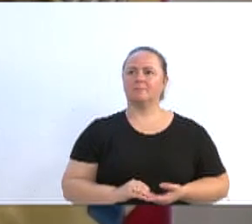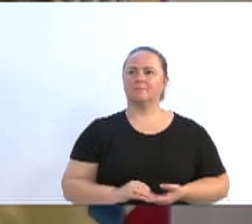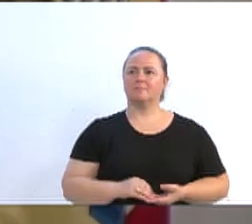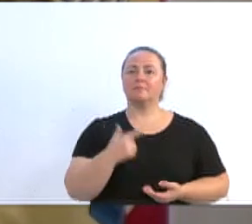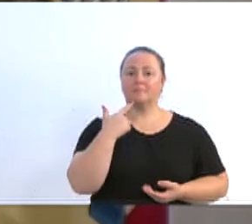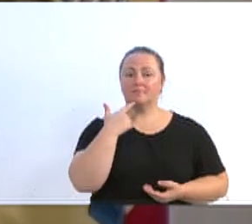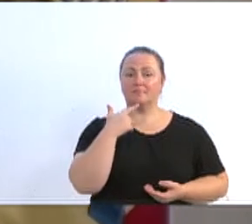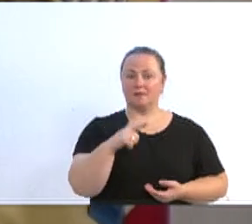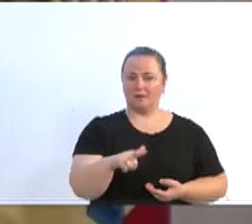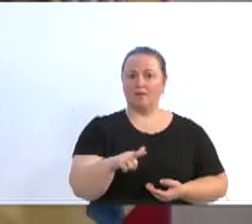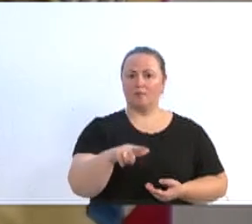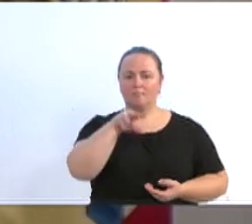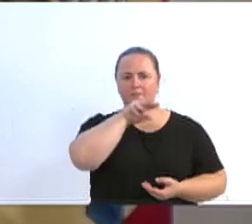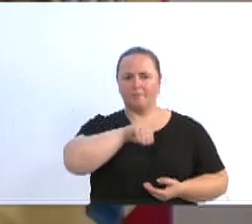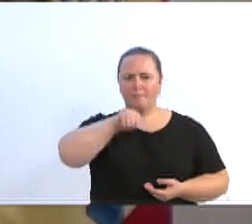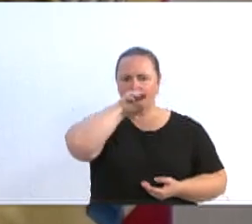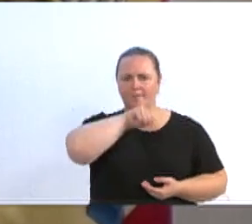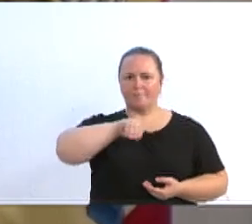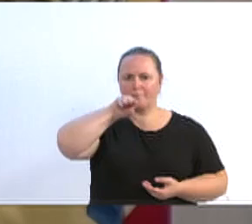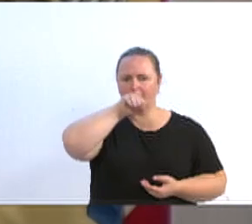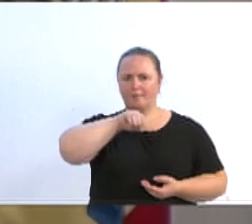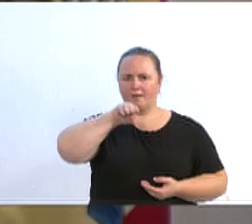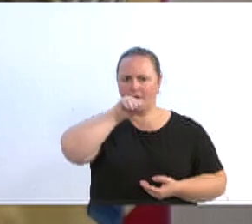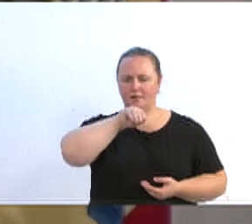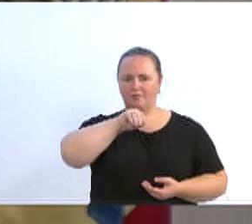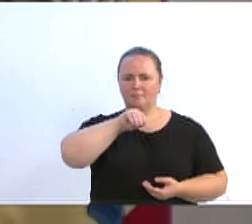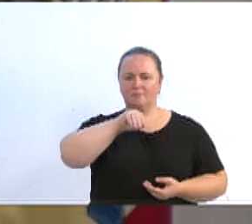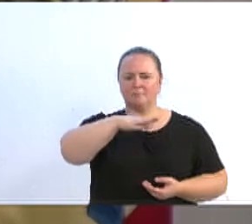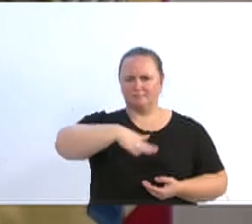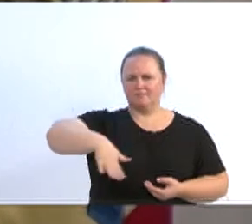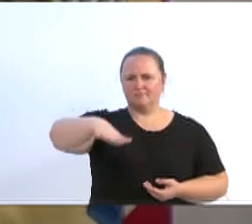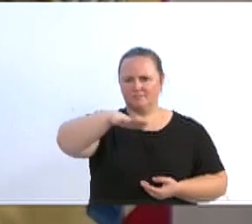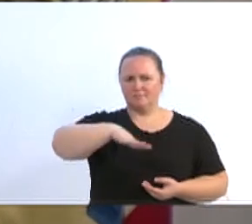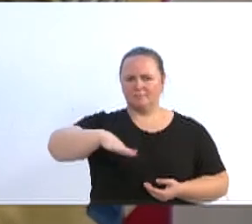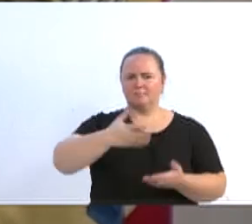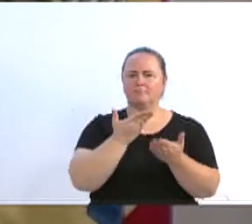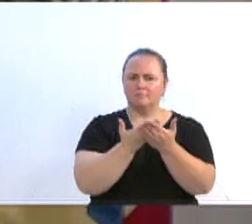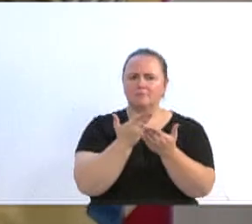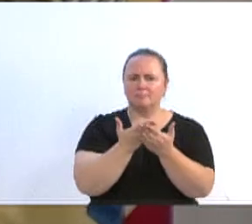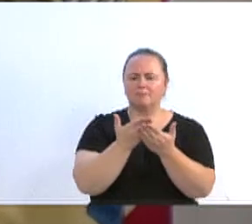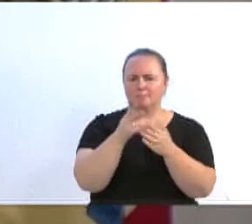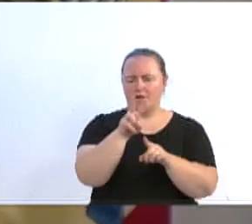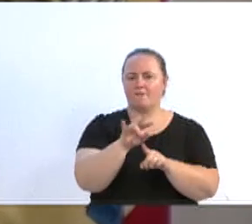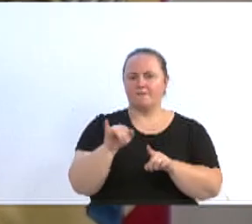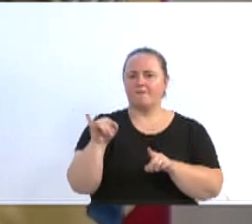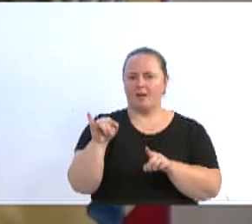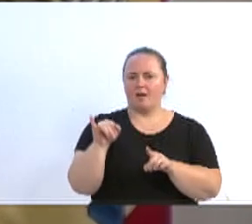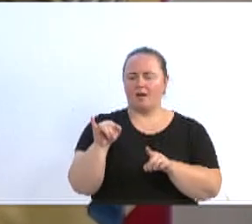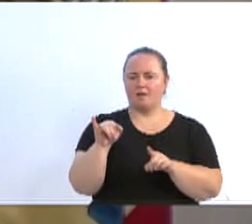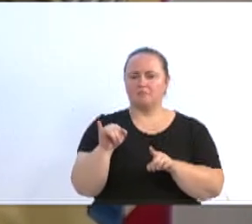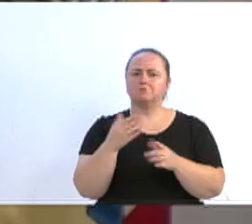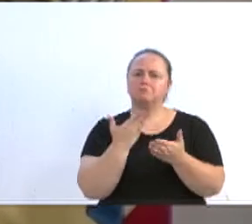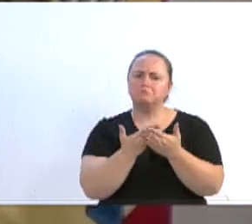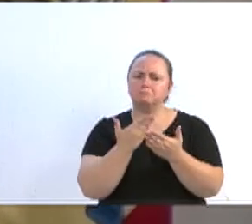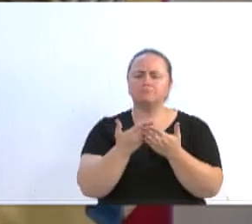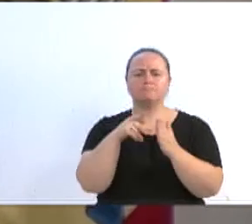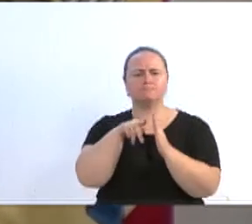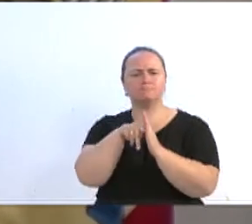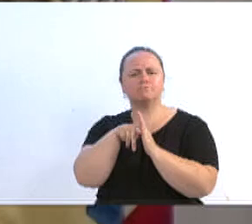O dialeto falado aqui no Sul, é o Hunsrücker Deutsch, será estudado. Então ela fala que um